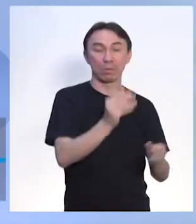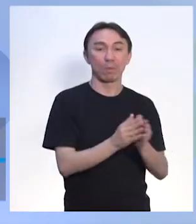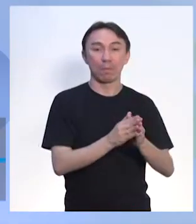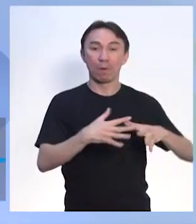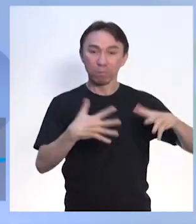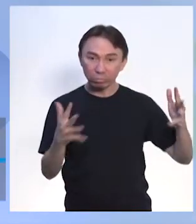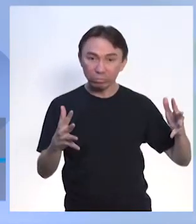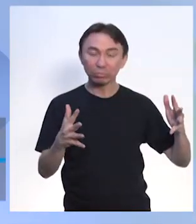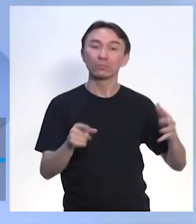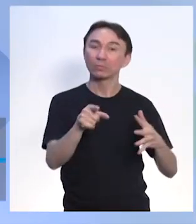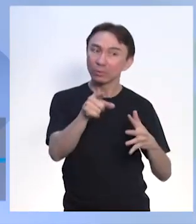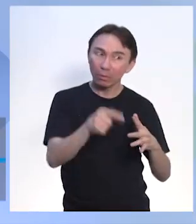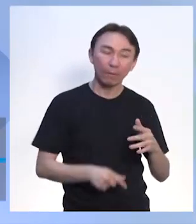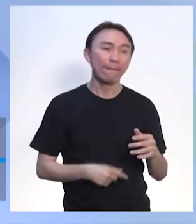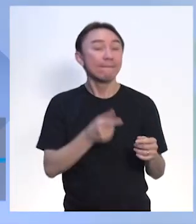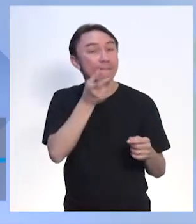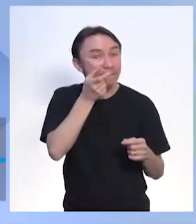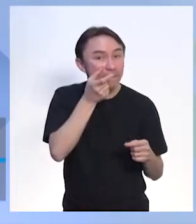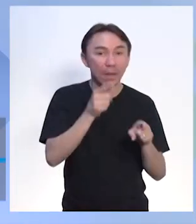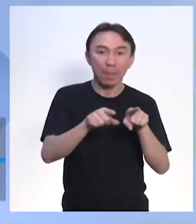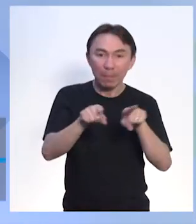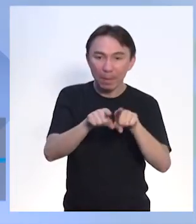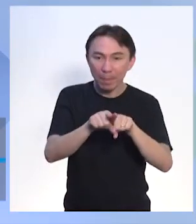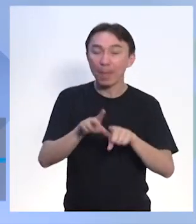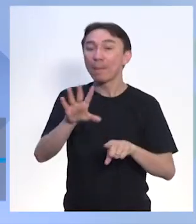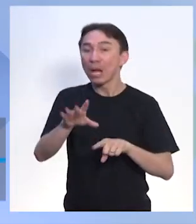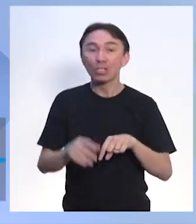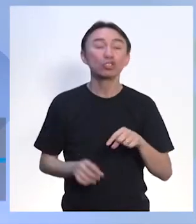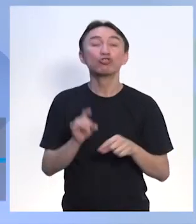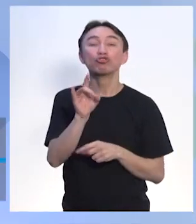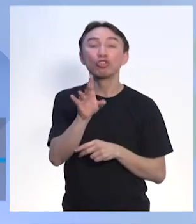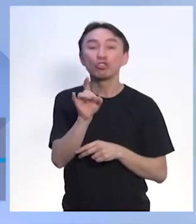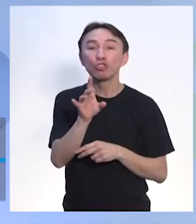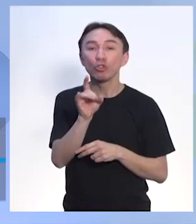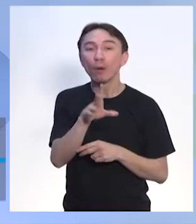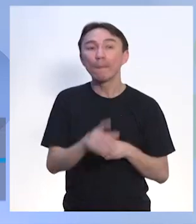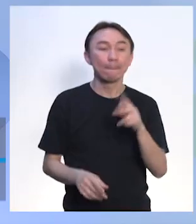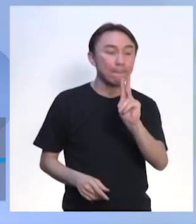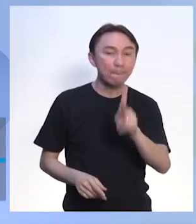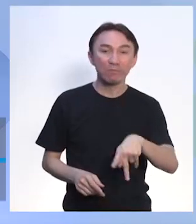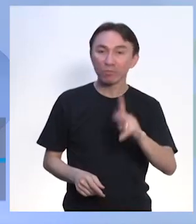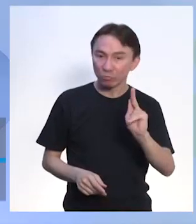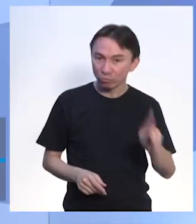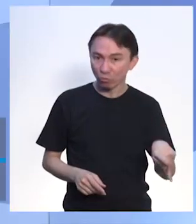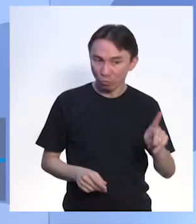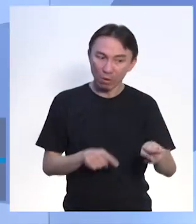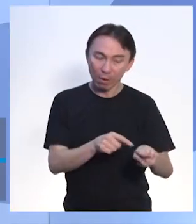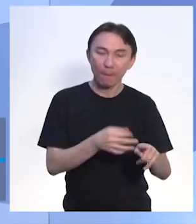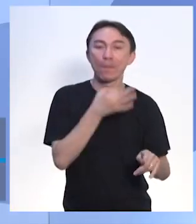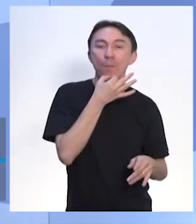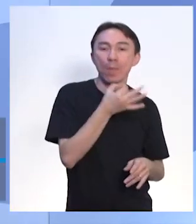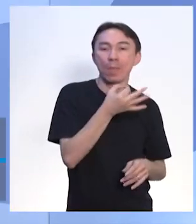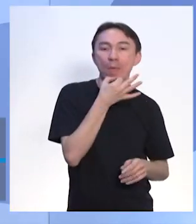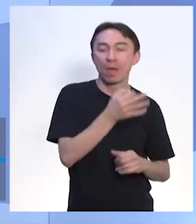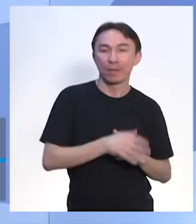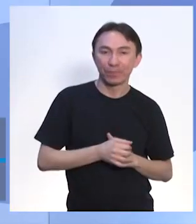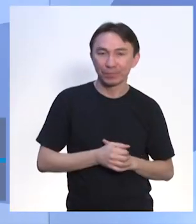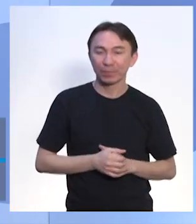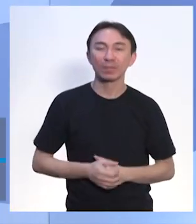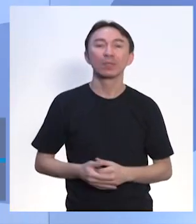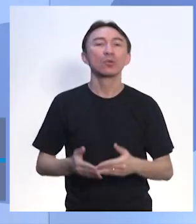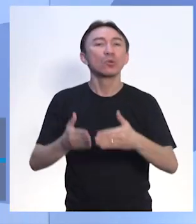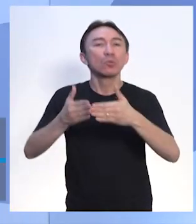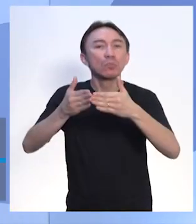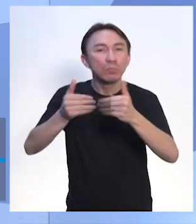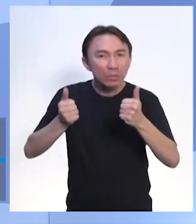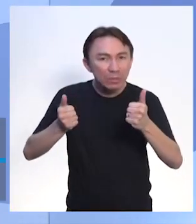acompanhar também, você pode acompanhar, mas aí só os professores vão estar comentando. Inclusive, vamos pedir para o nosso diretor já abrir, né, o Pode chat.